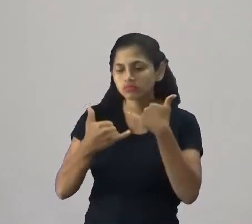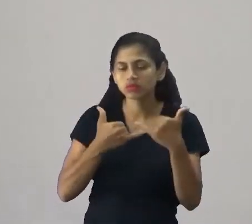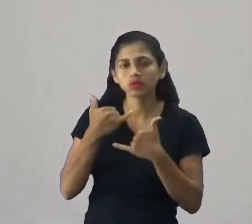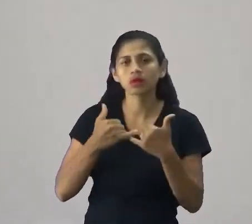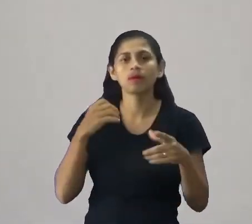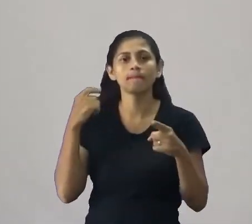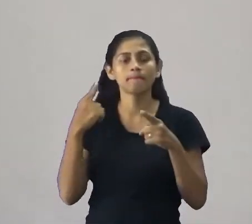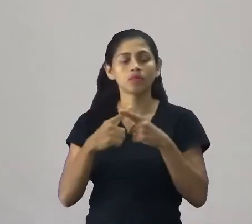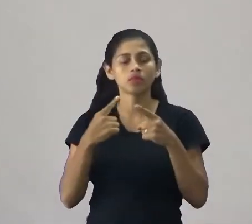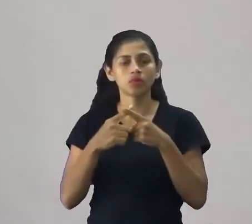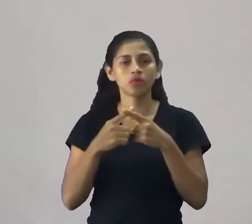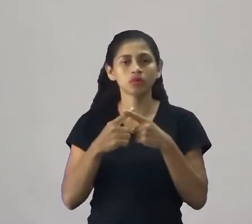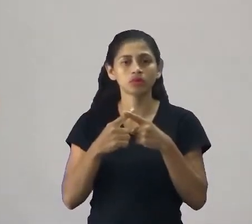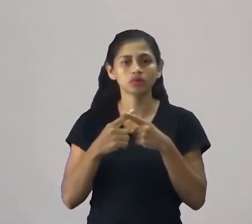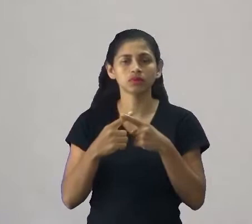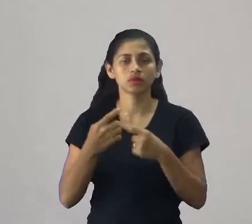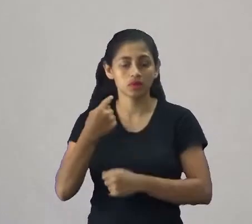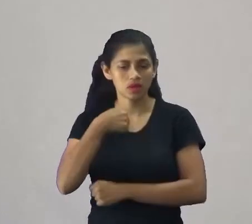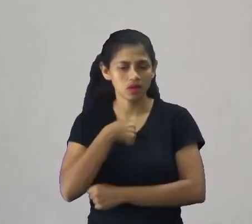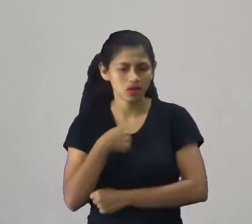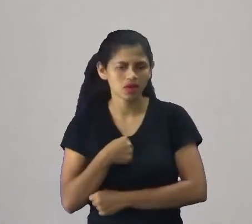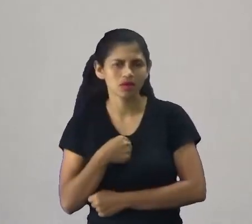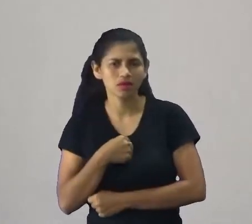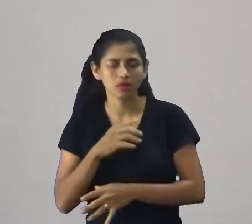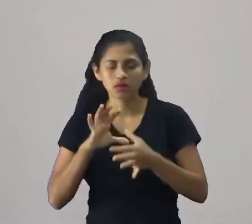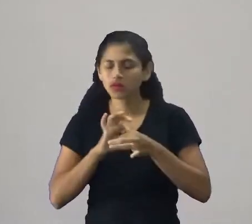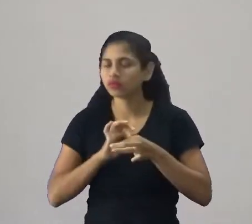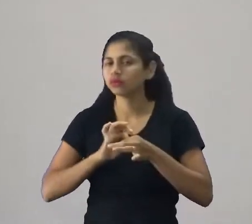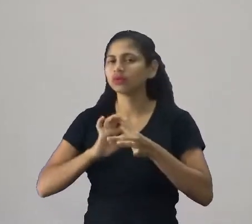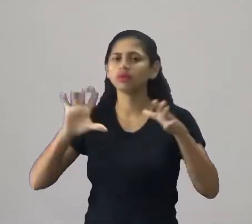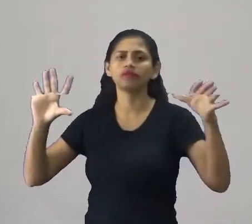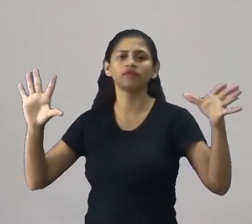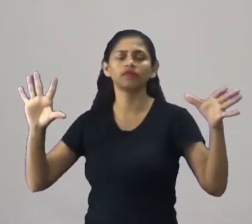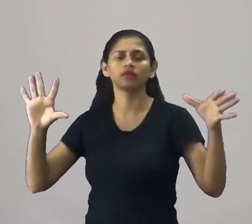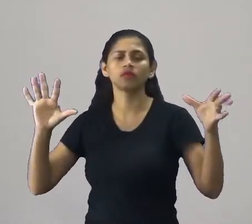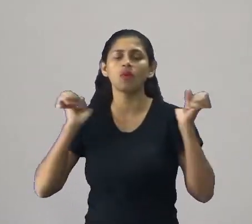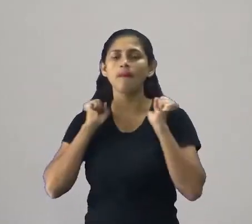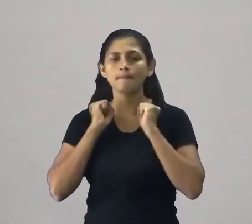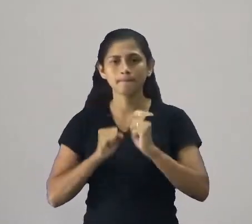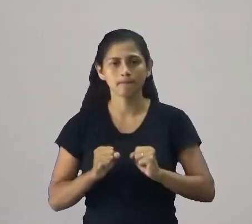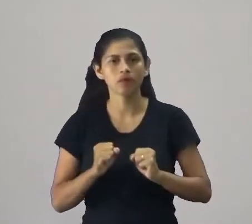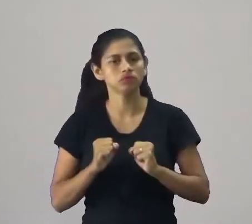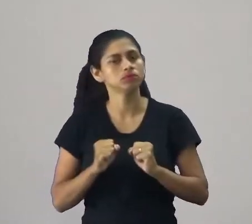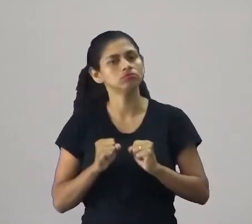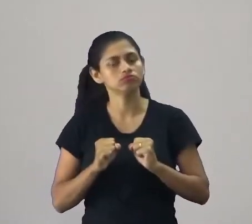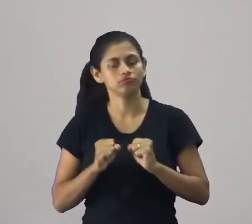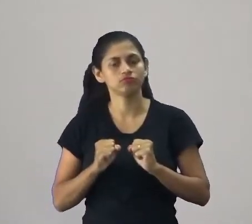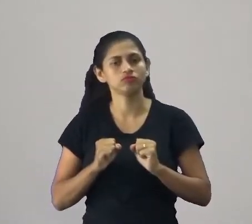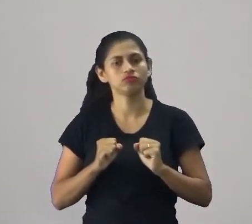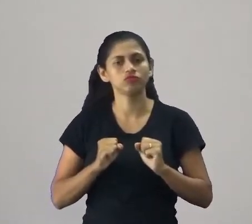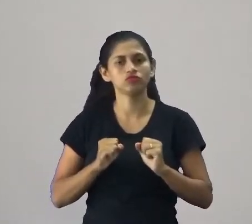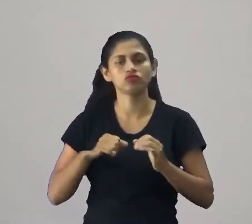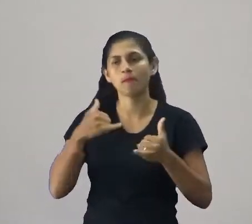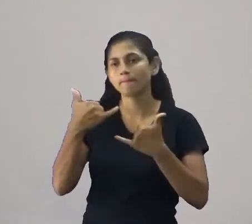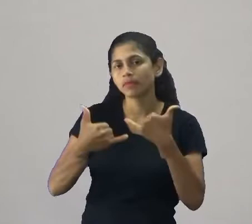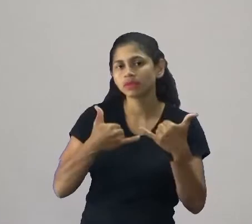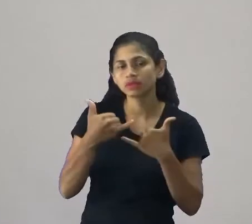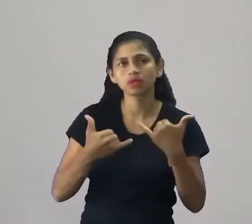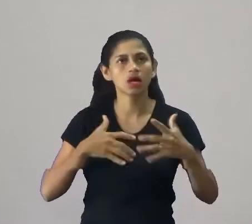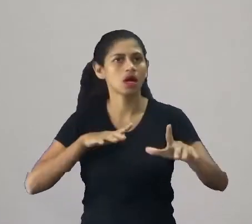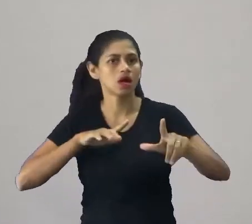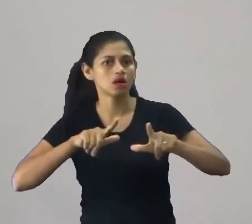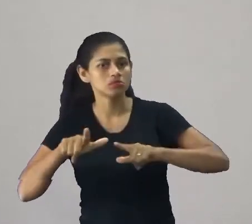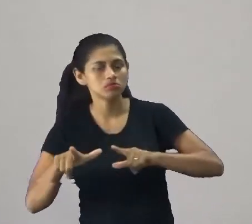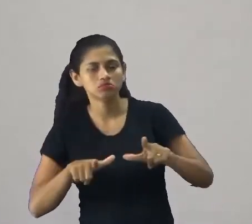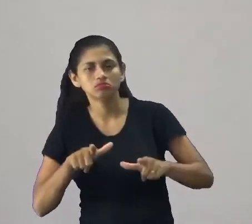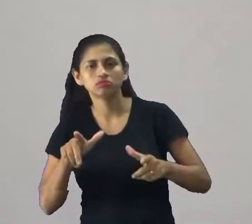não... É um momento em que eu livremente posso exercer qualquer ação que eu almeje.